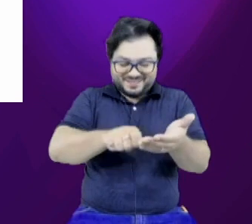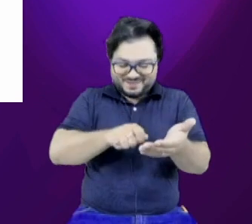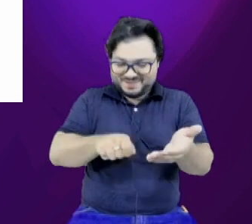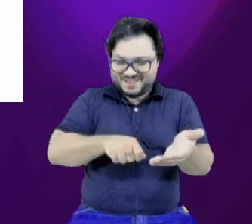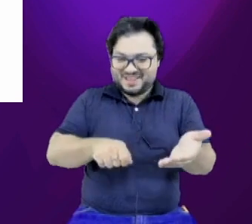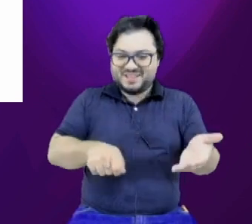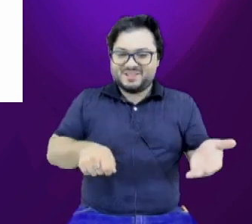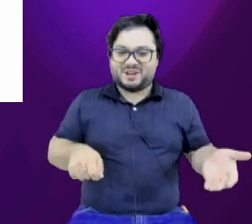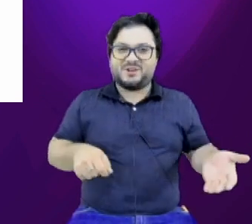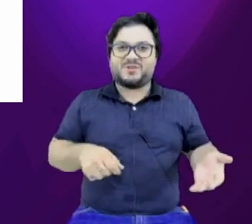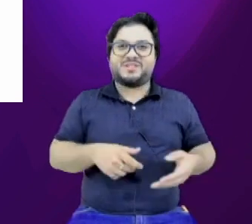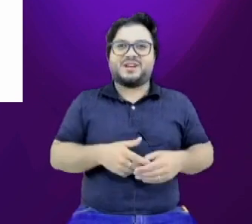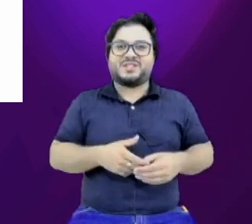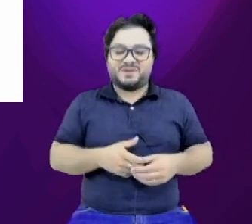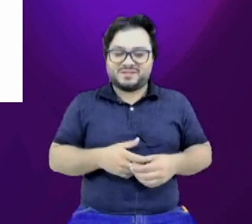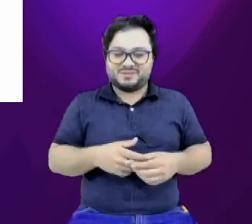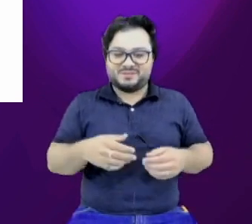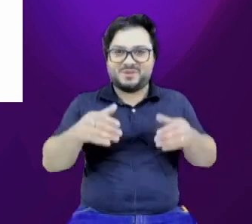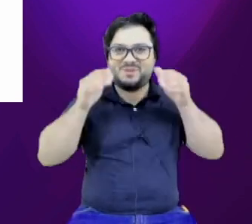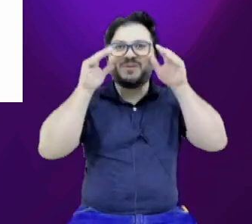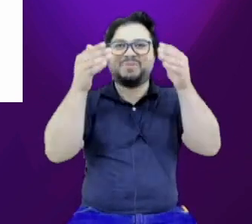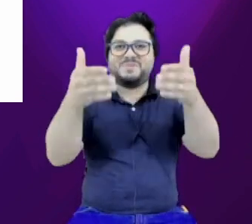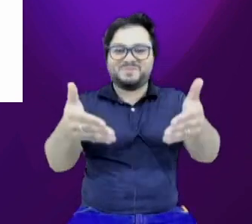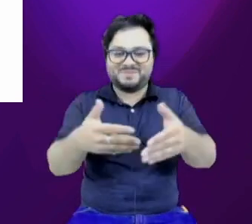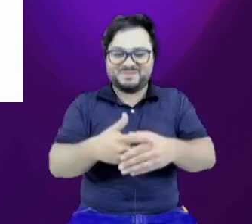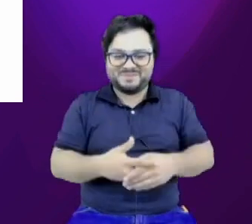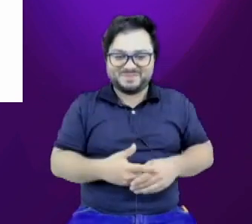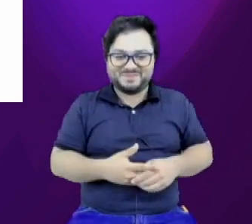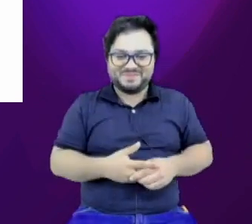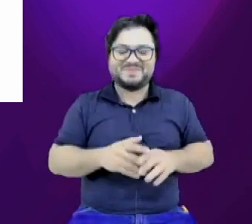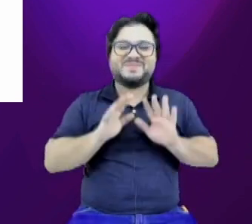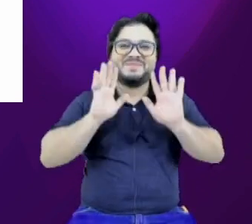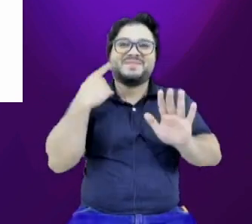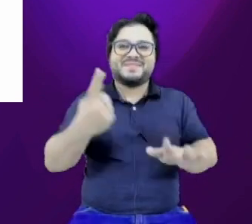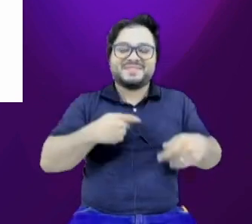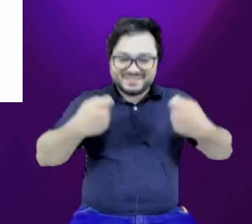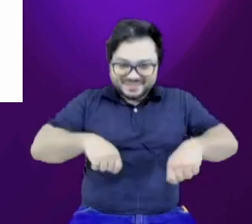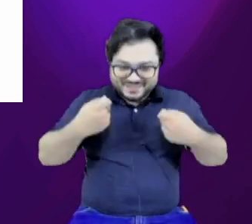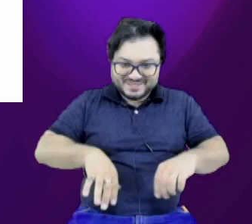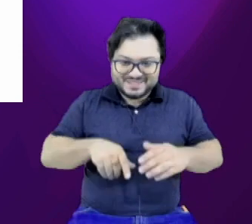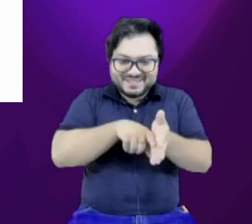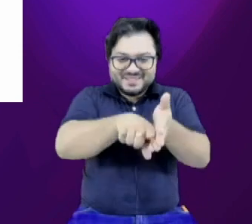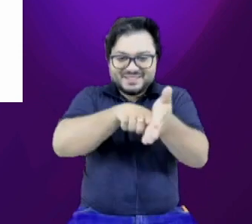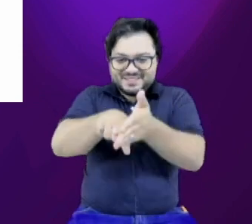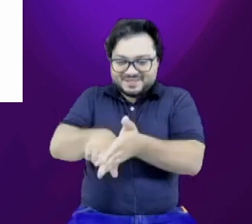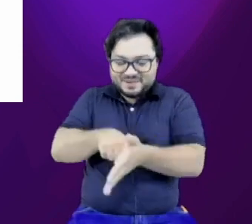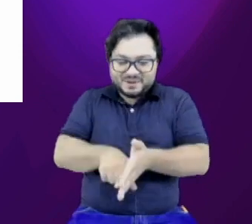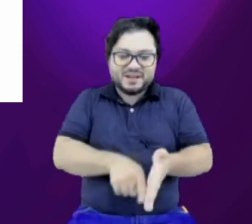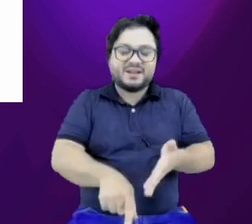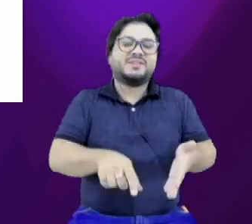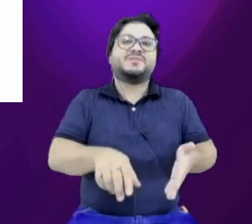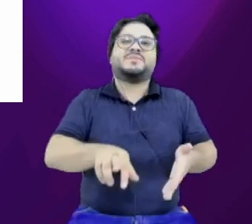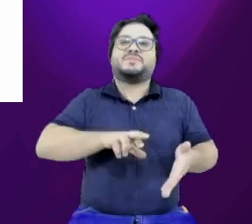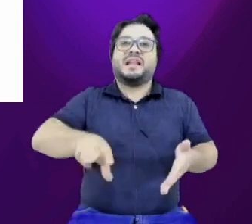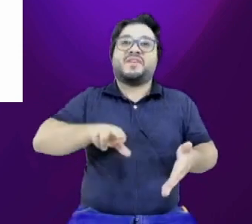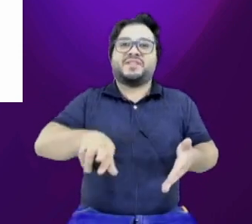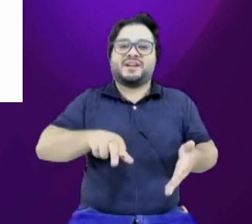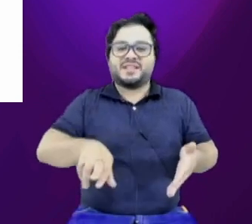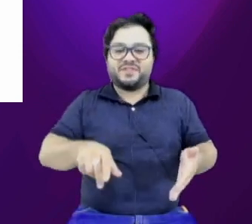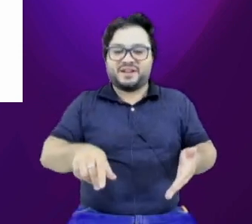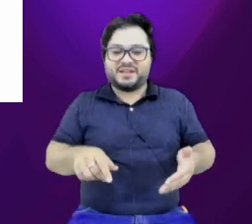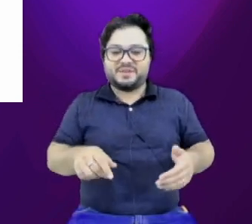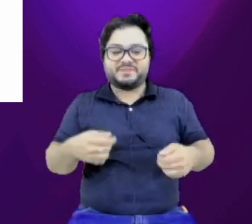o número de especialistas para isso. Então, nós precisamos de uma abordagem que não necessite mais de